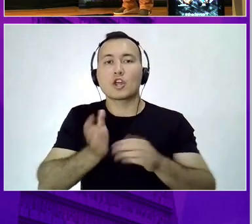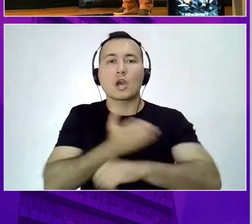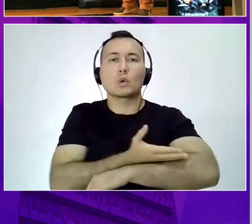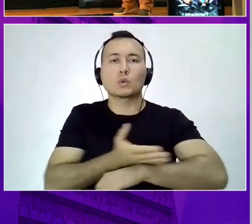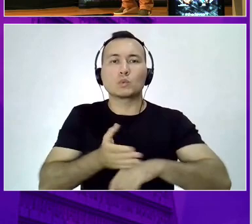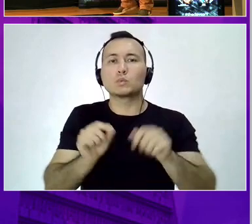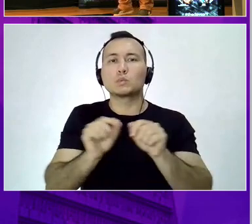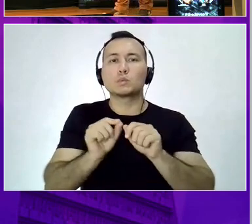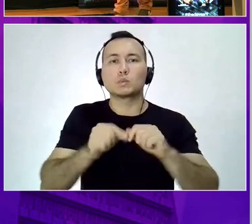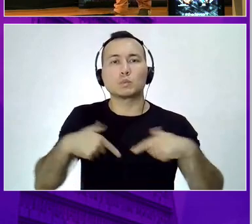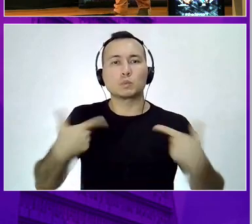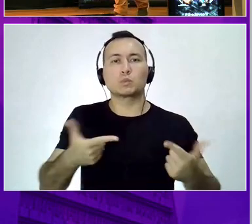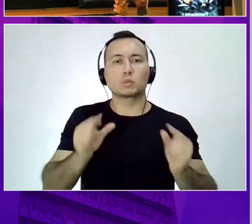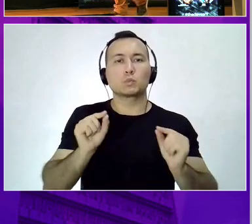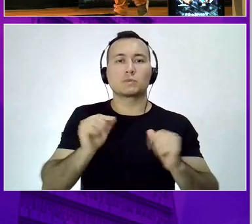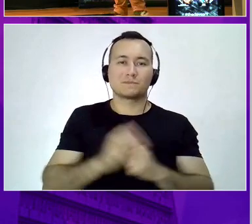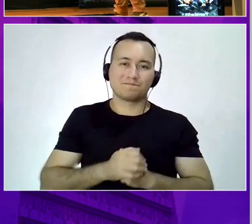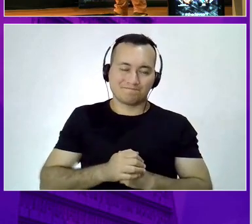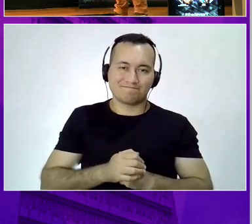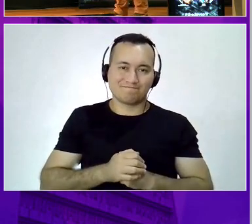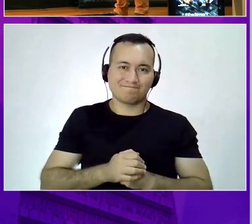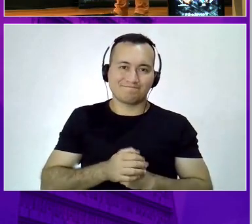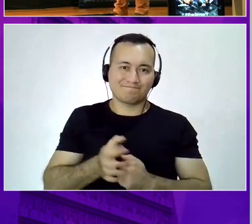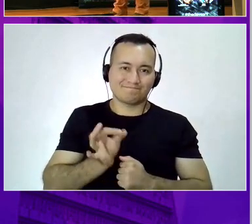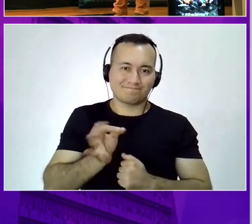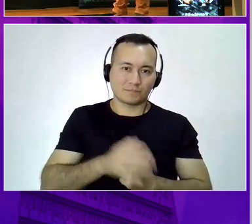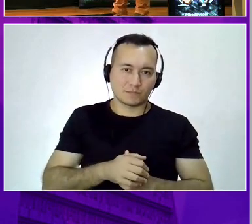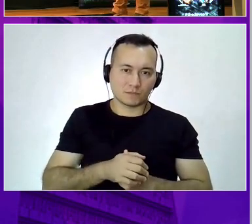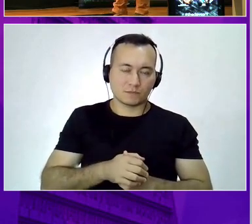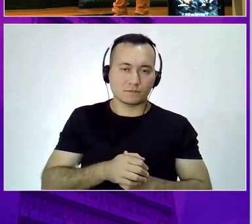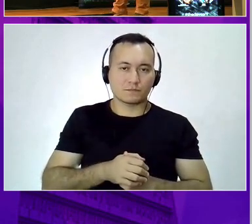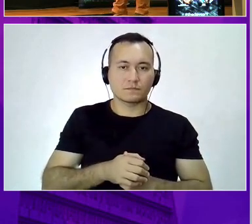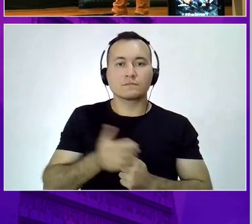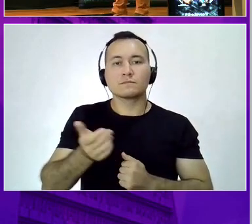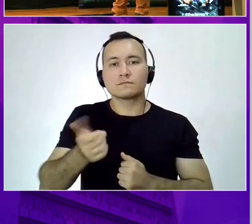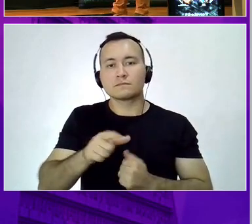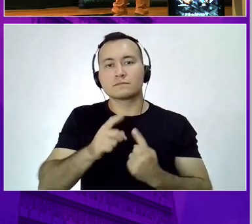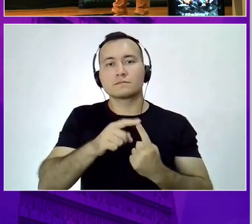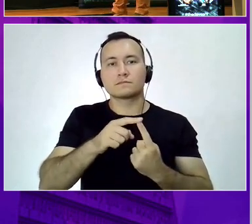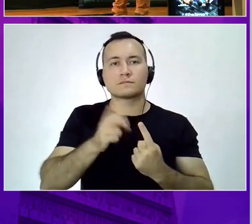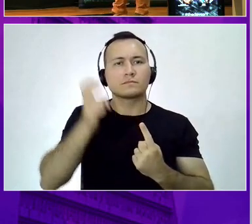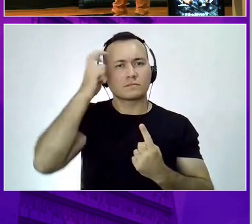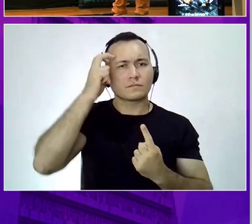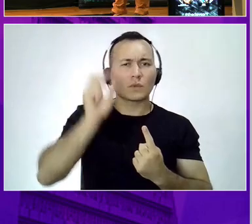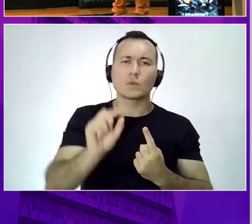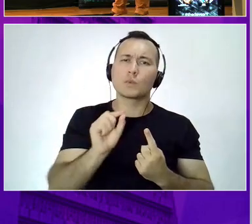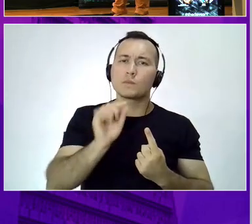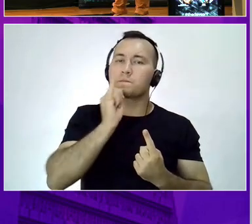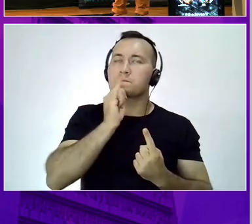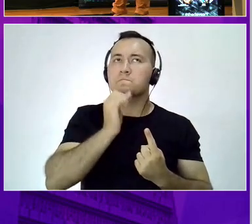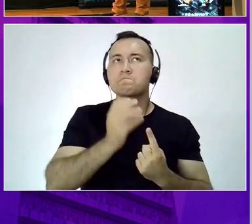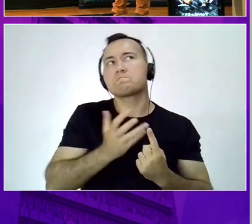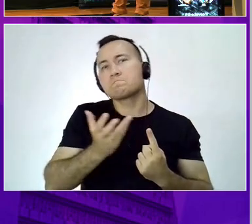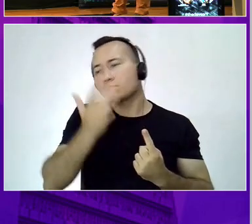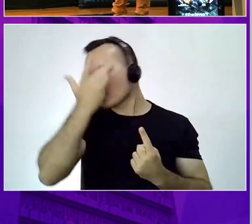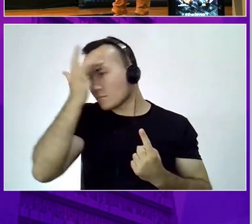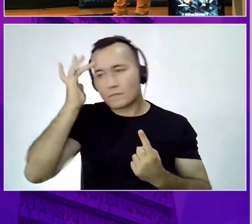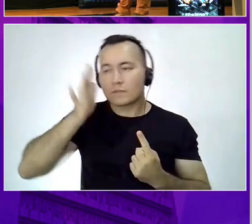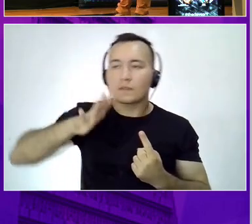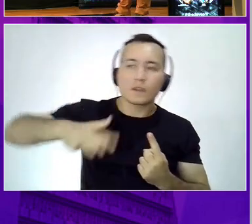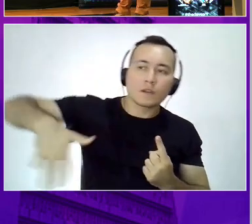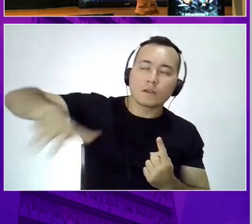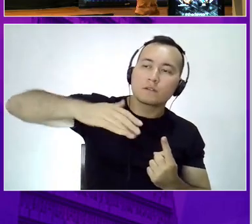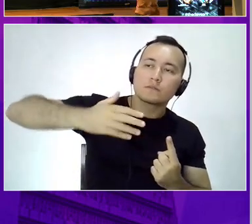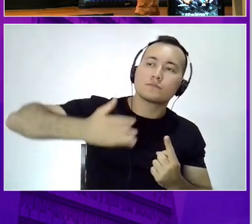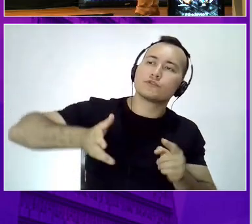como que, né, são coisas que as pessoas valorizam, se referem a eles com princípios, nomes, né, justificam. Tem